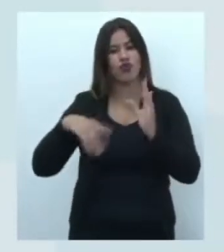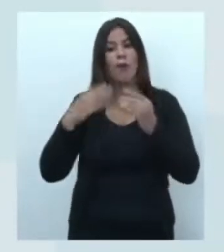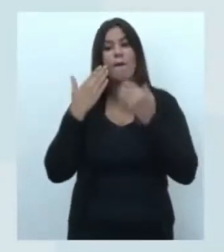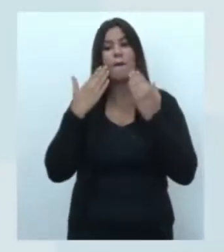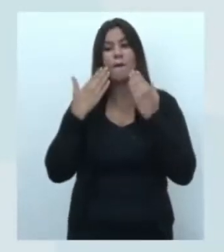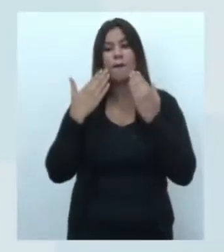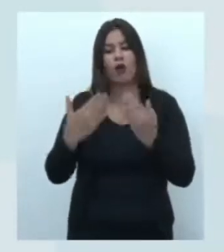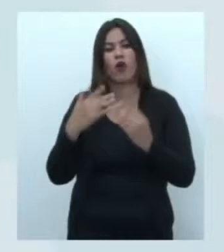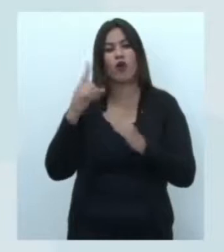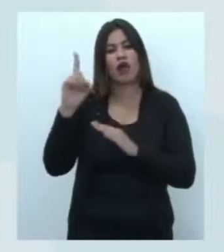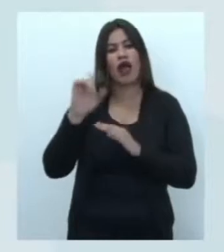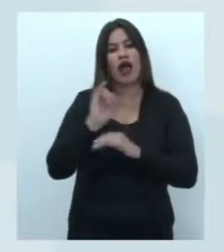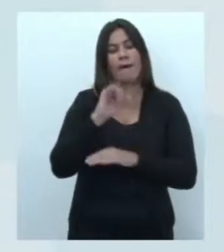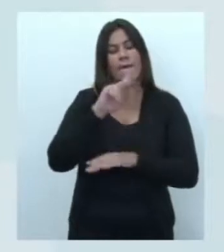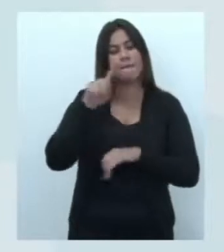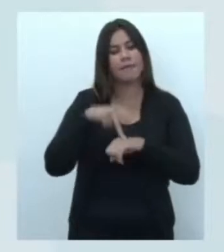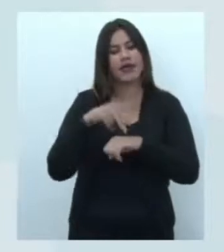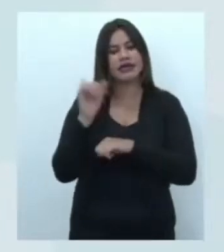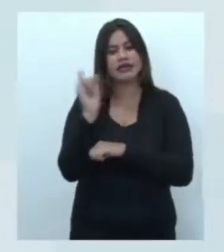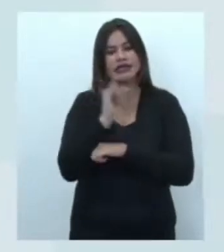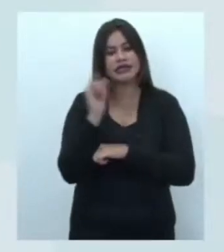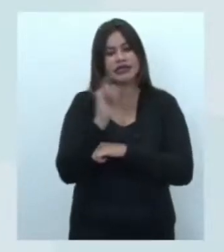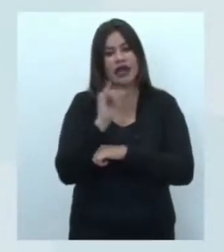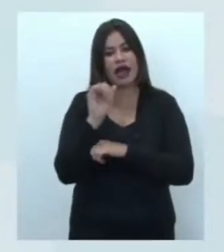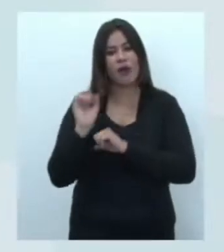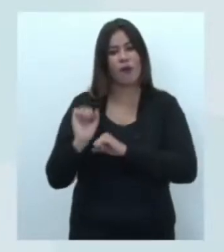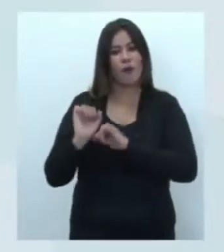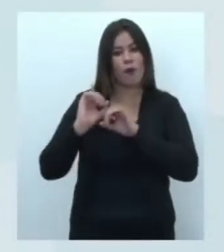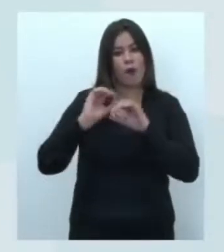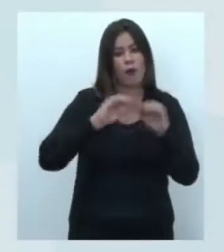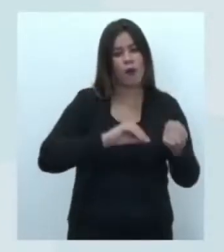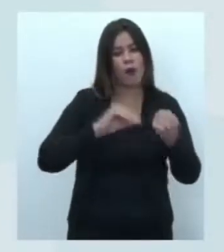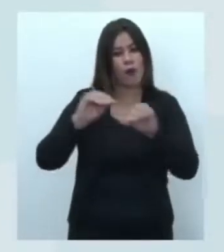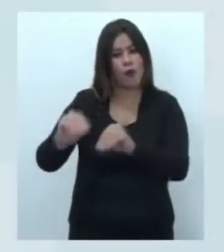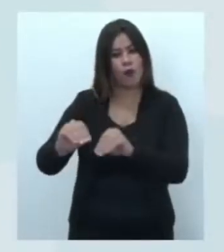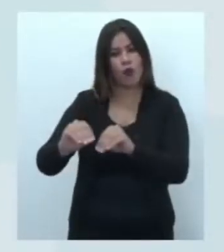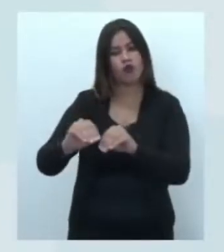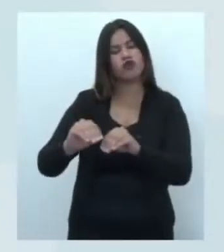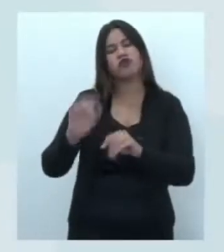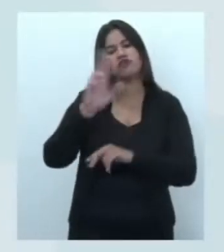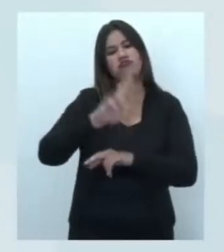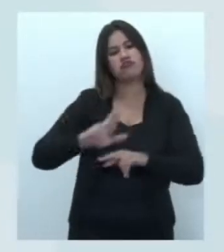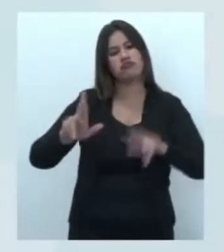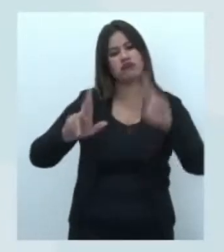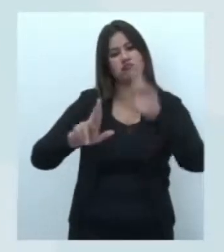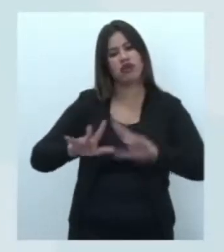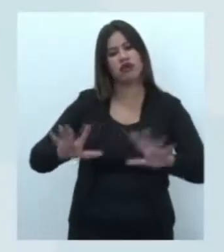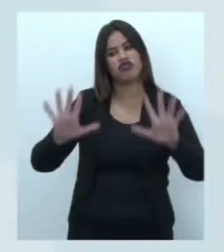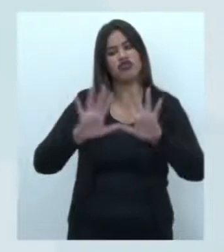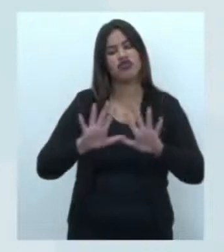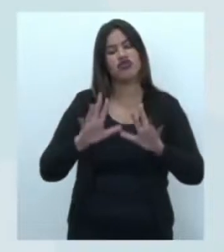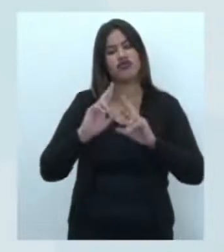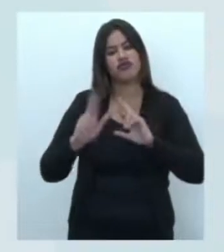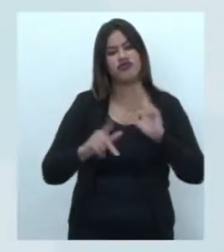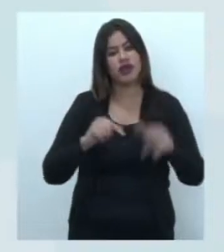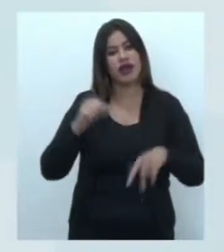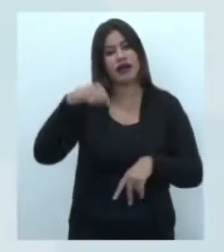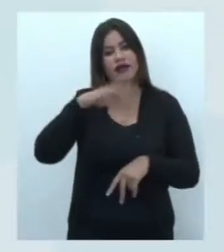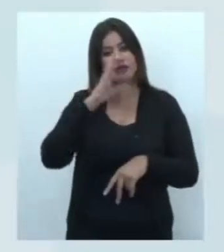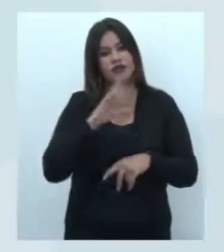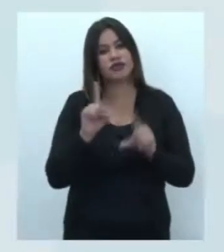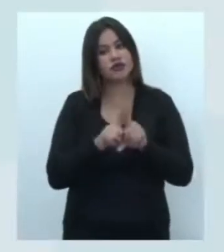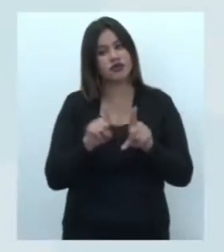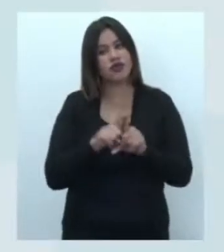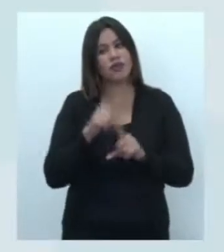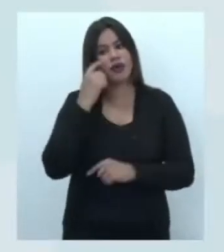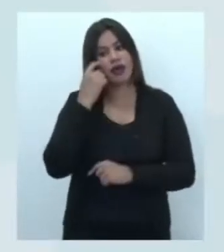italianos, né, da Itália para diferentes regiões do mundo e, inclusive, né, chegaram muitos aqui no Brasil.